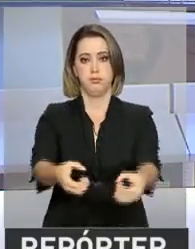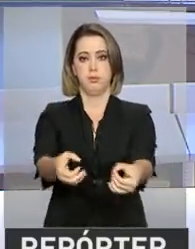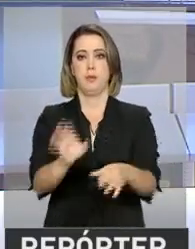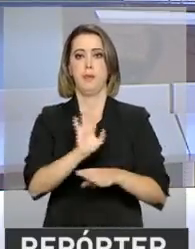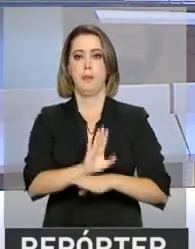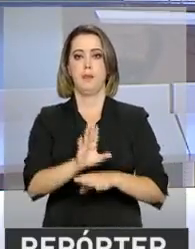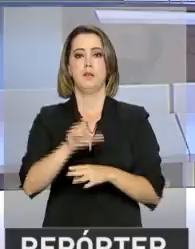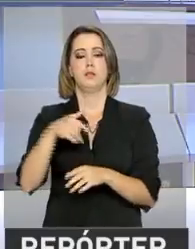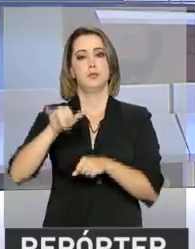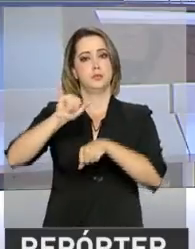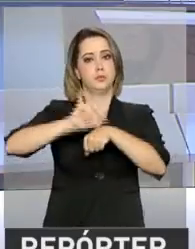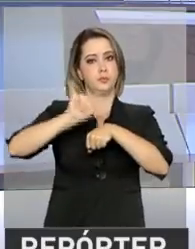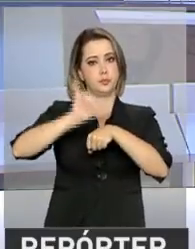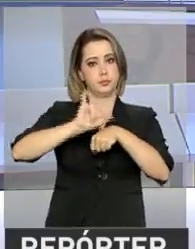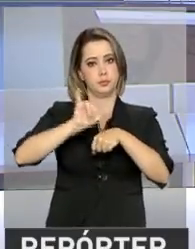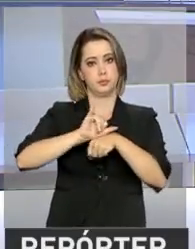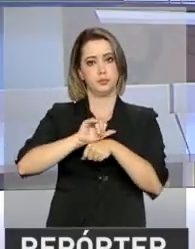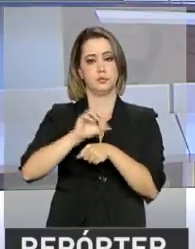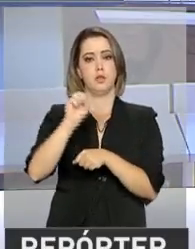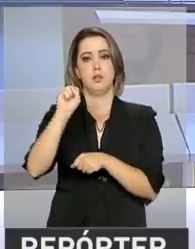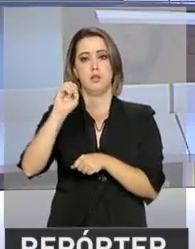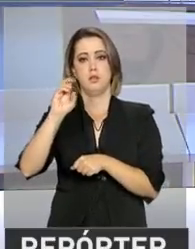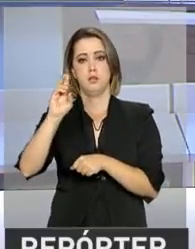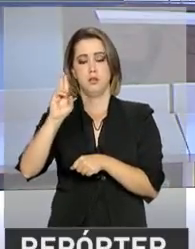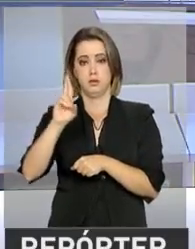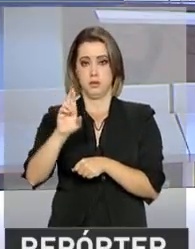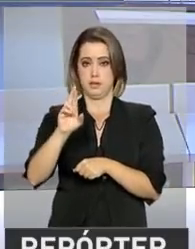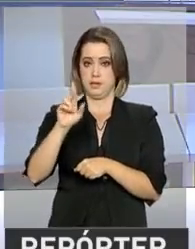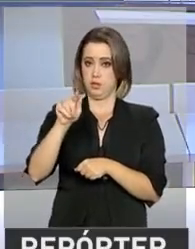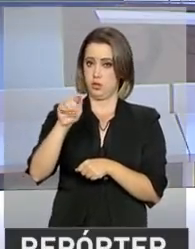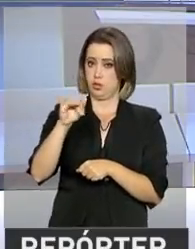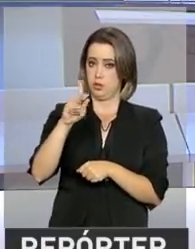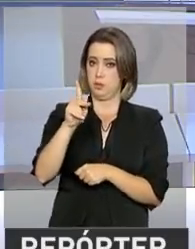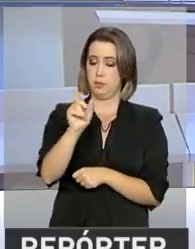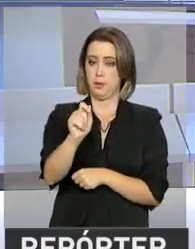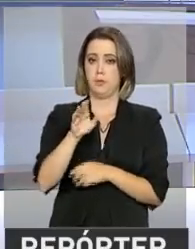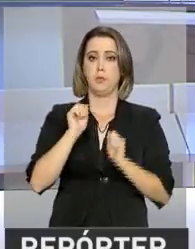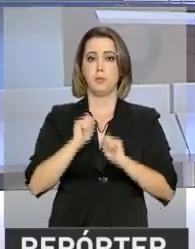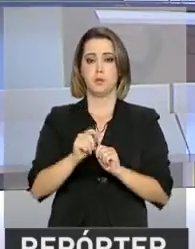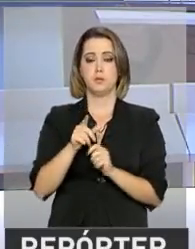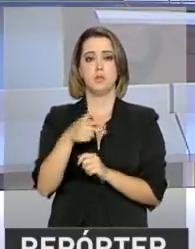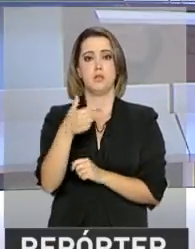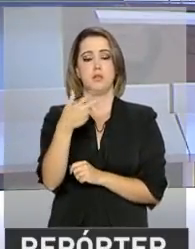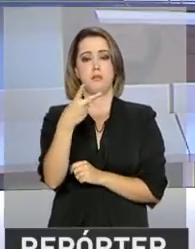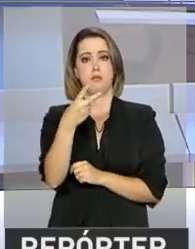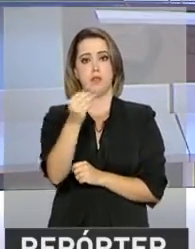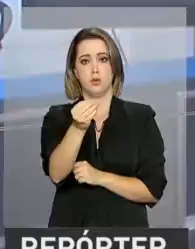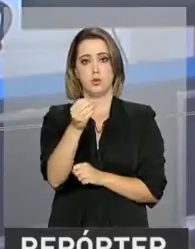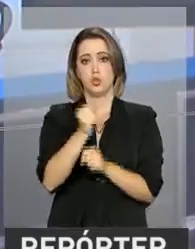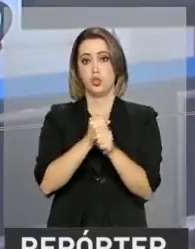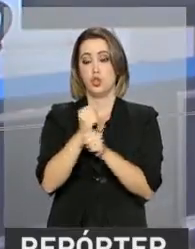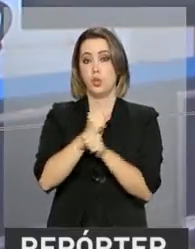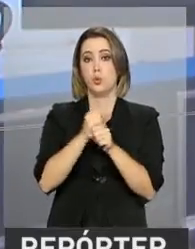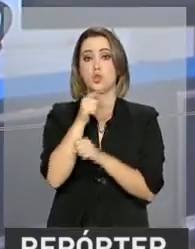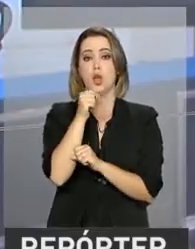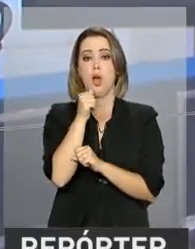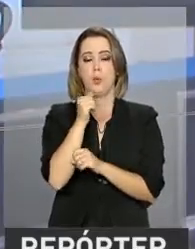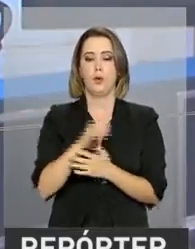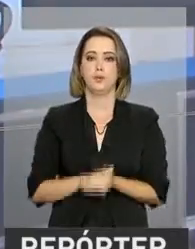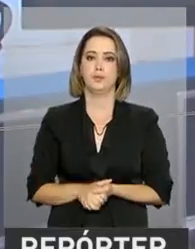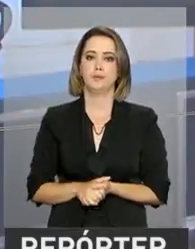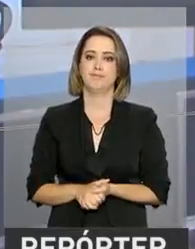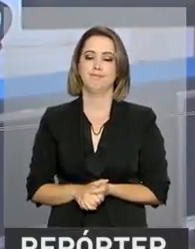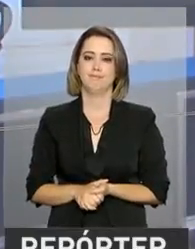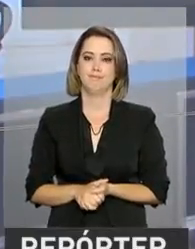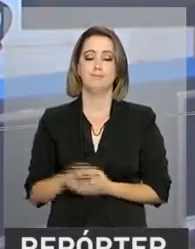da capital de sergipe garantindo que a água chegue às torneiras por mais 20 anos a